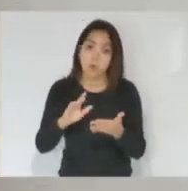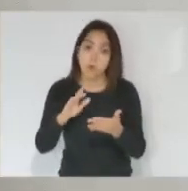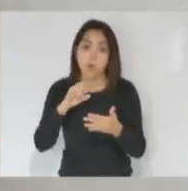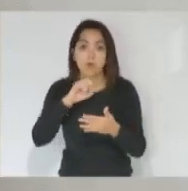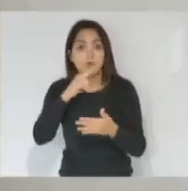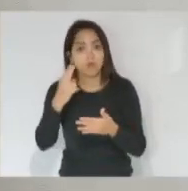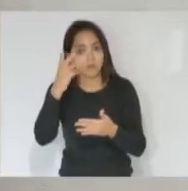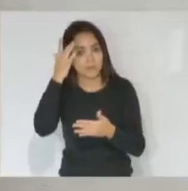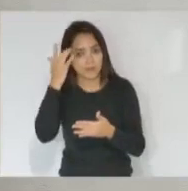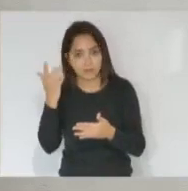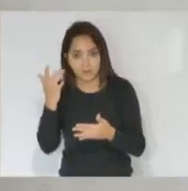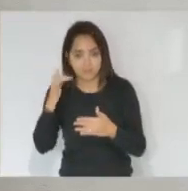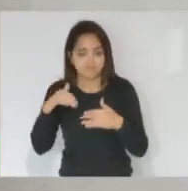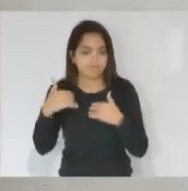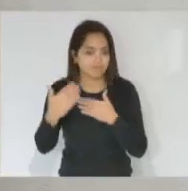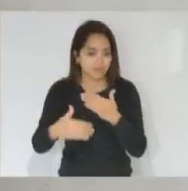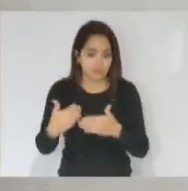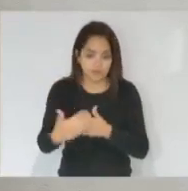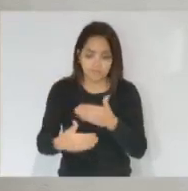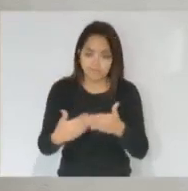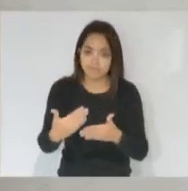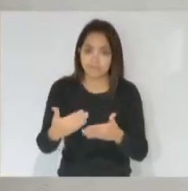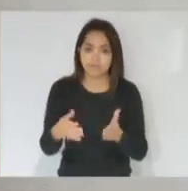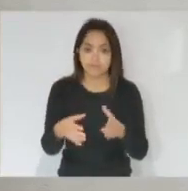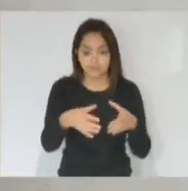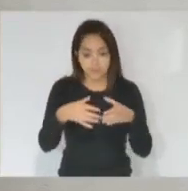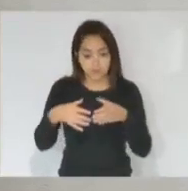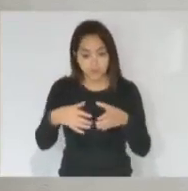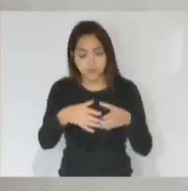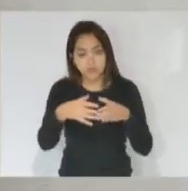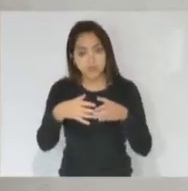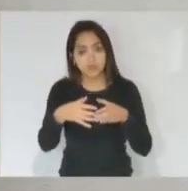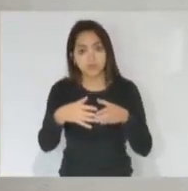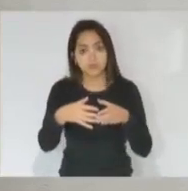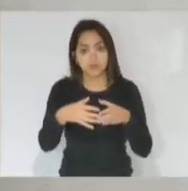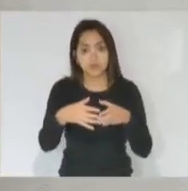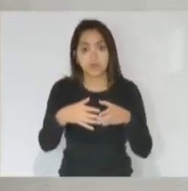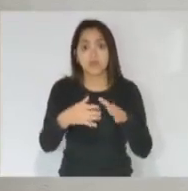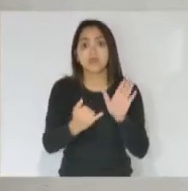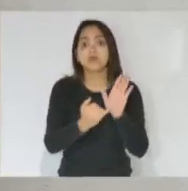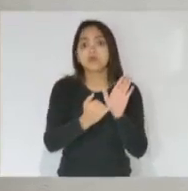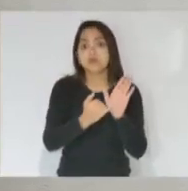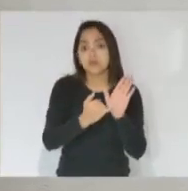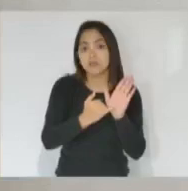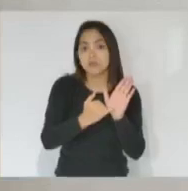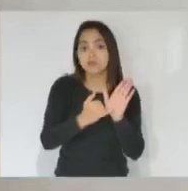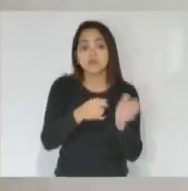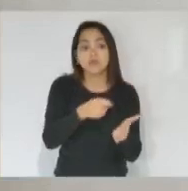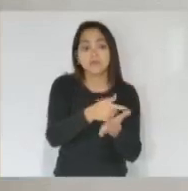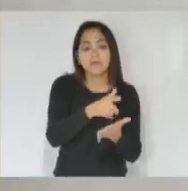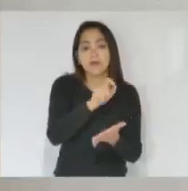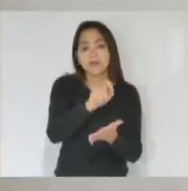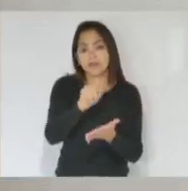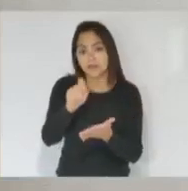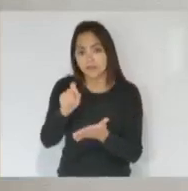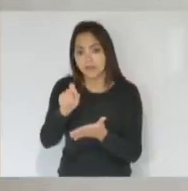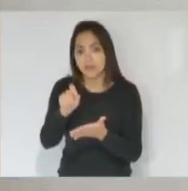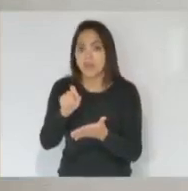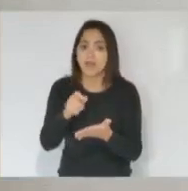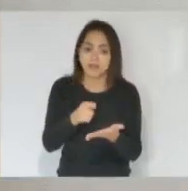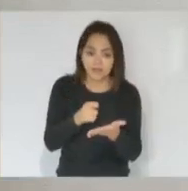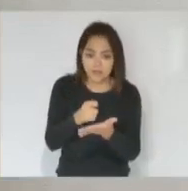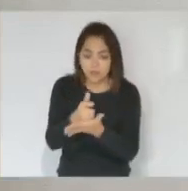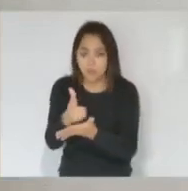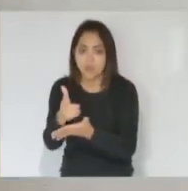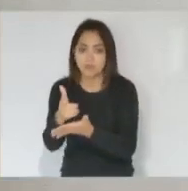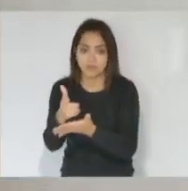As organizações vão se organizando, e o tributo final, quem paga, é aquele que consome. Além